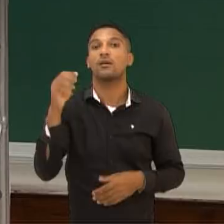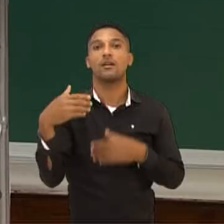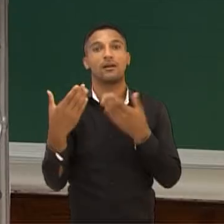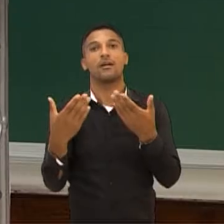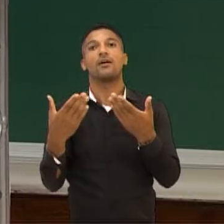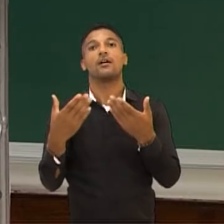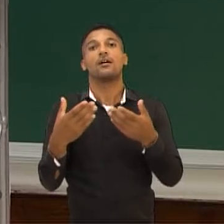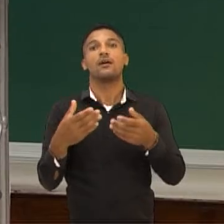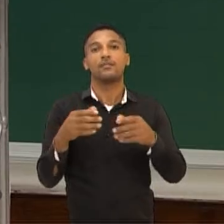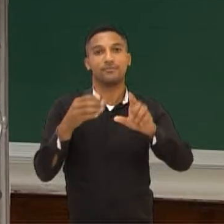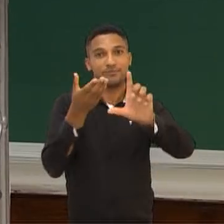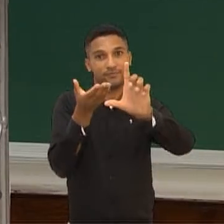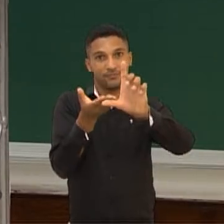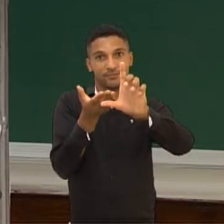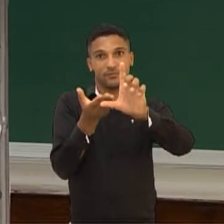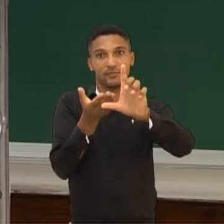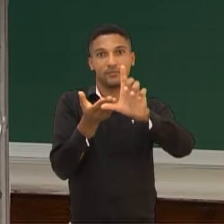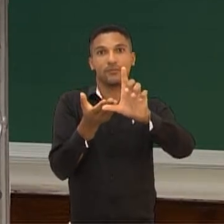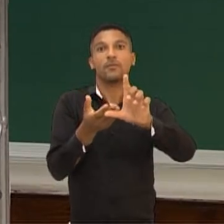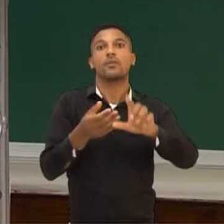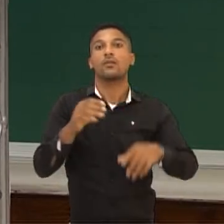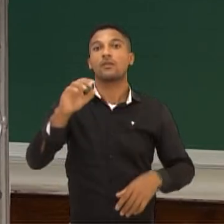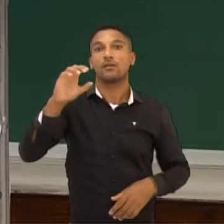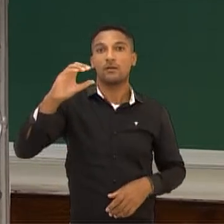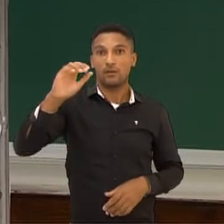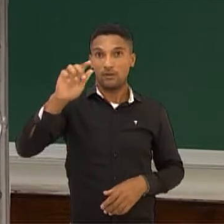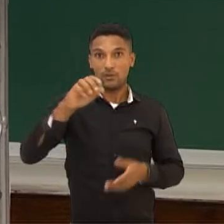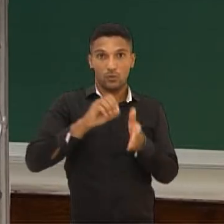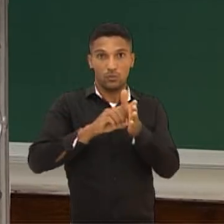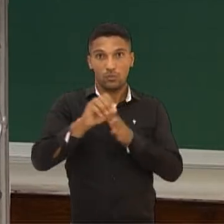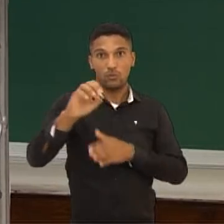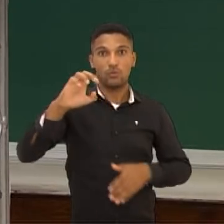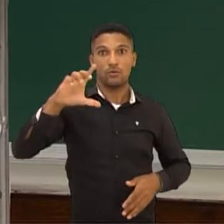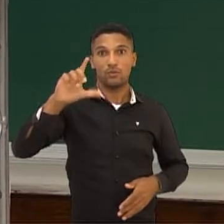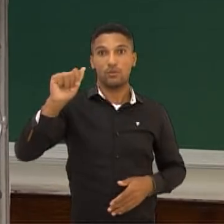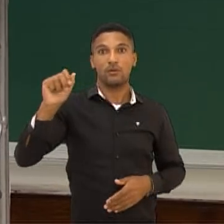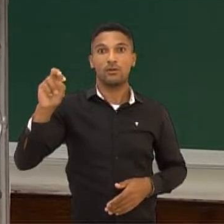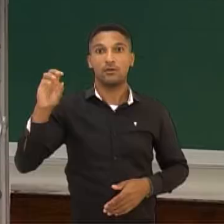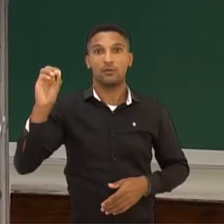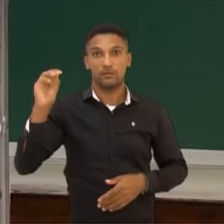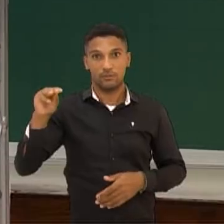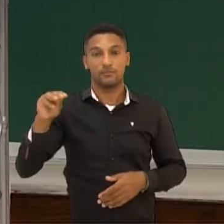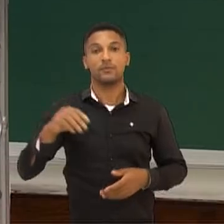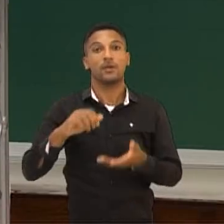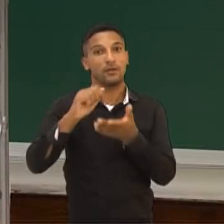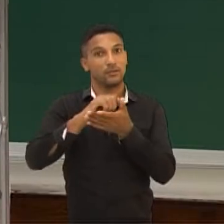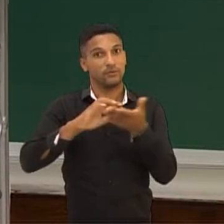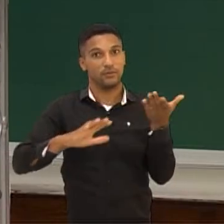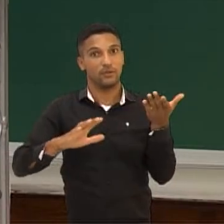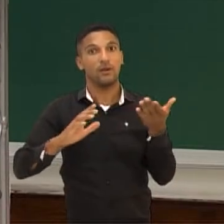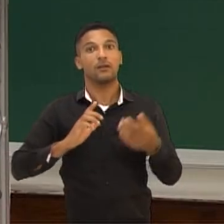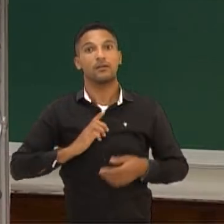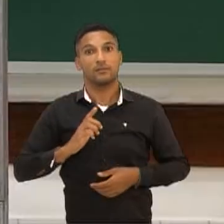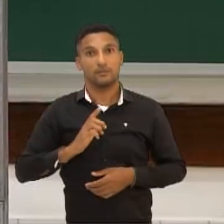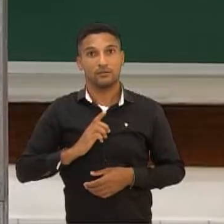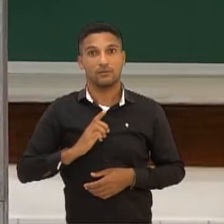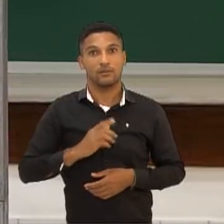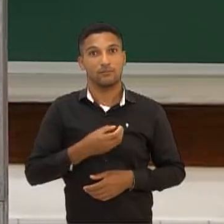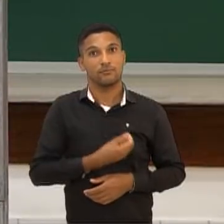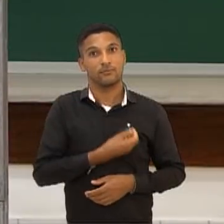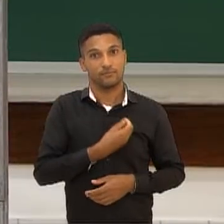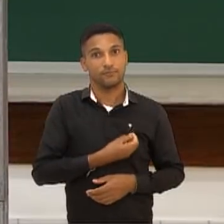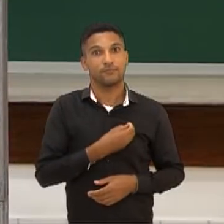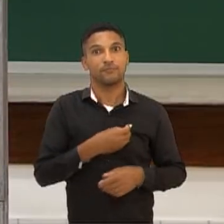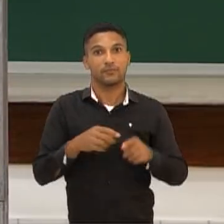do Classroom, atividades, né, obrigatórias que valem presença e conhecimento, né? E quem